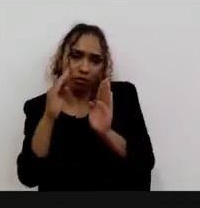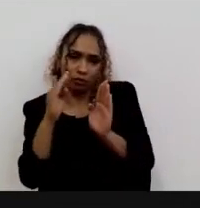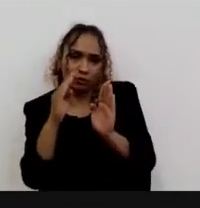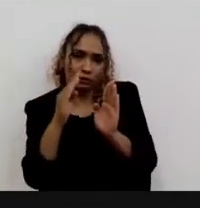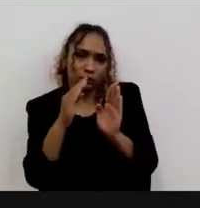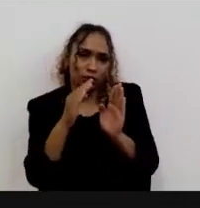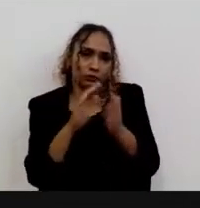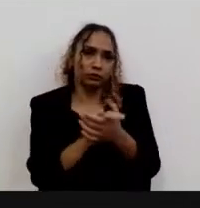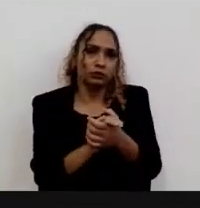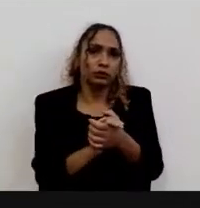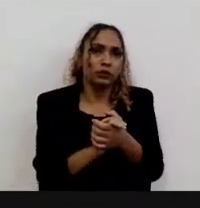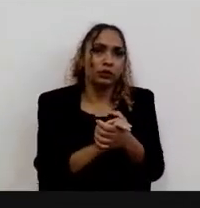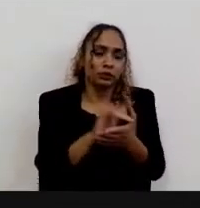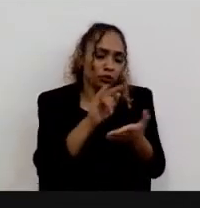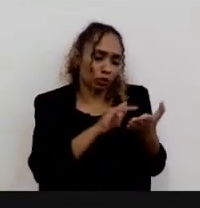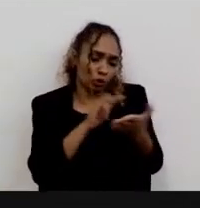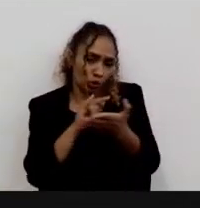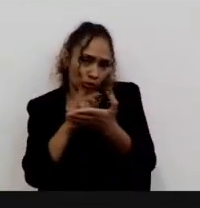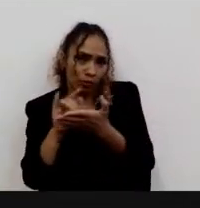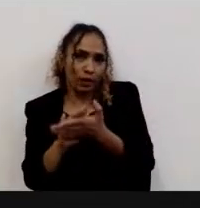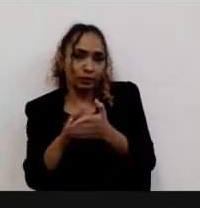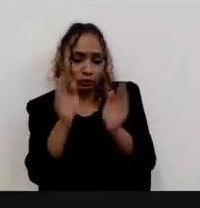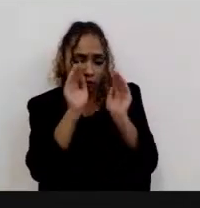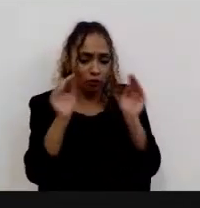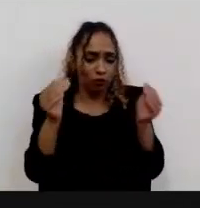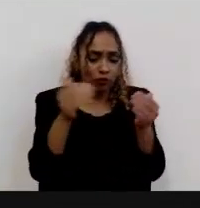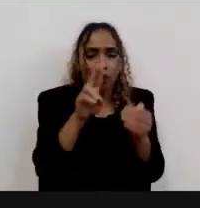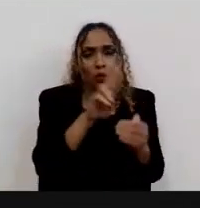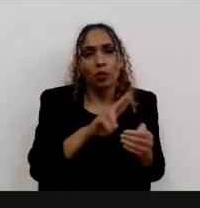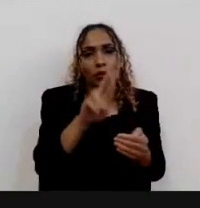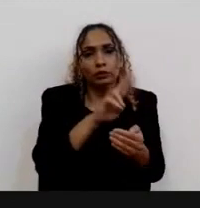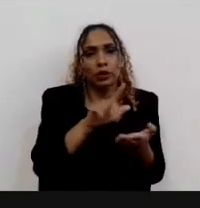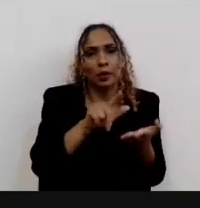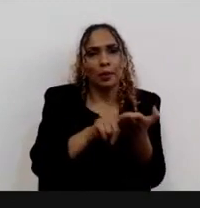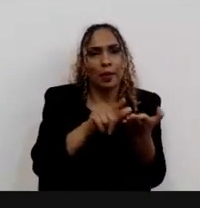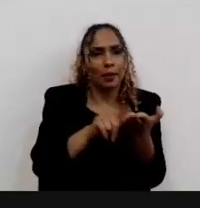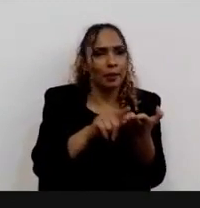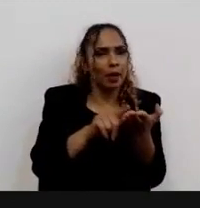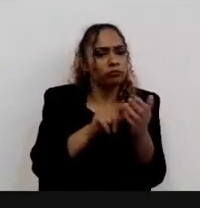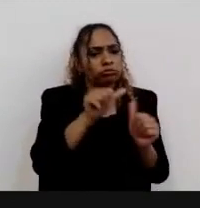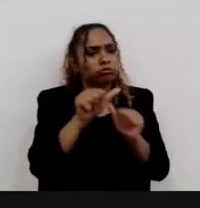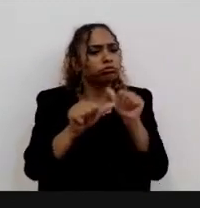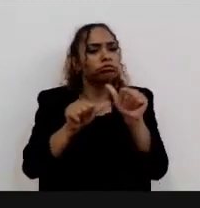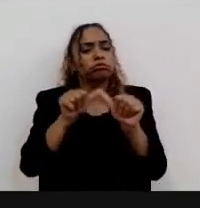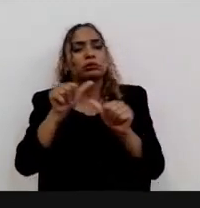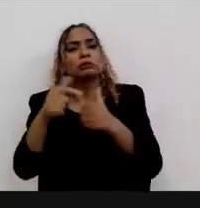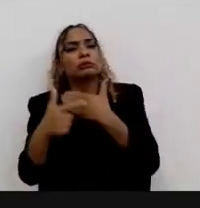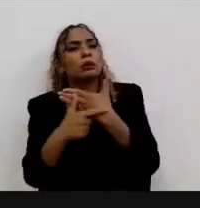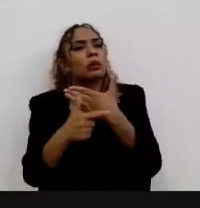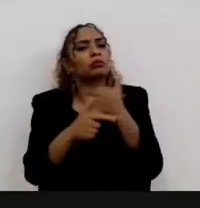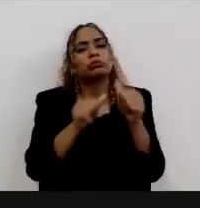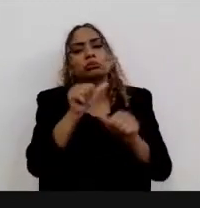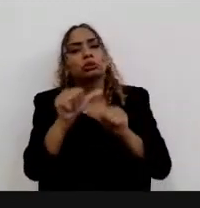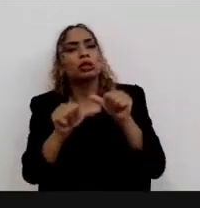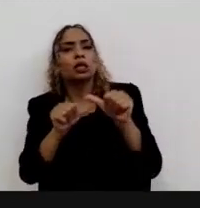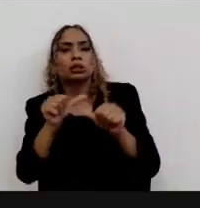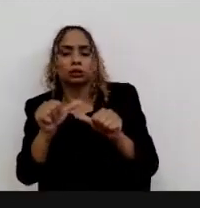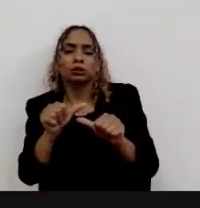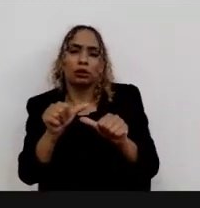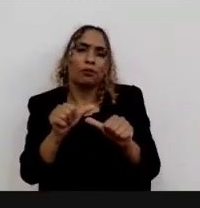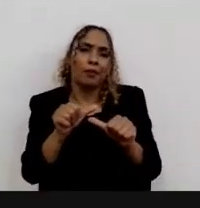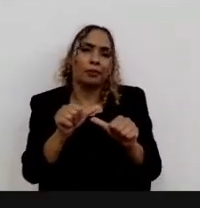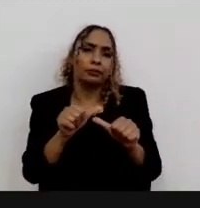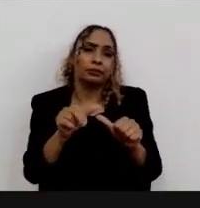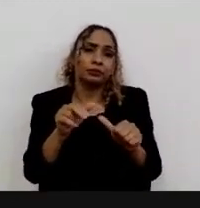catalogação. E aí ele fala, tendo como seus pontos centrais a utilização de folhas de estilo de transformação, né? Então, talvez a